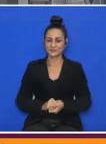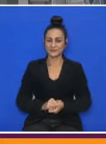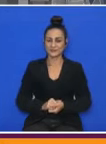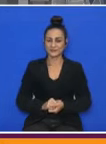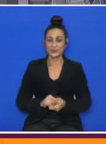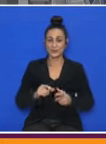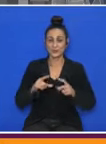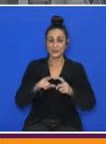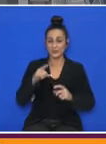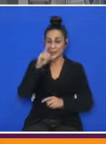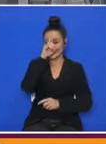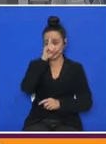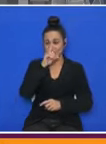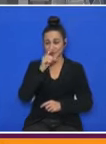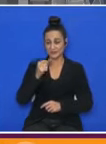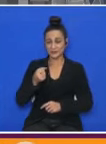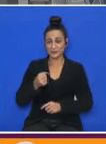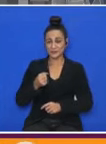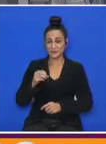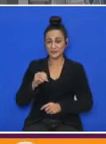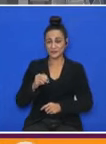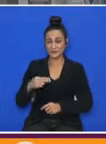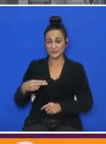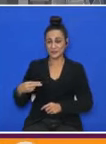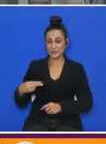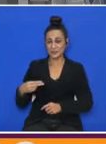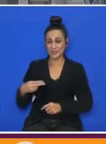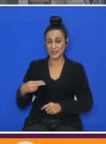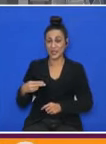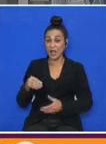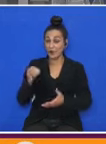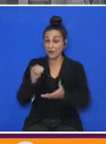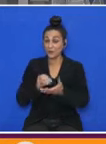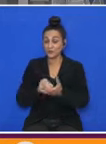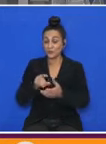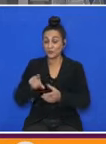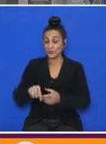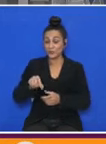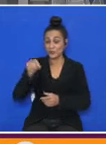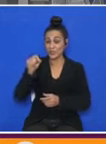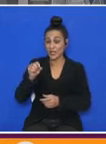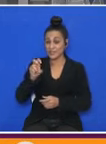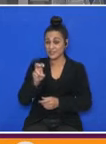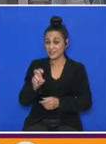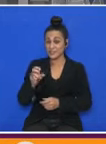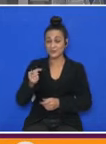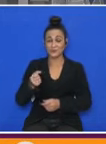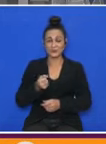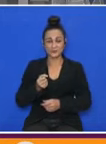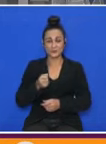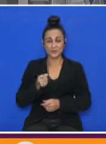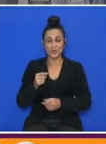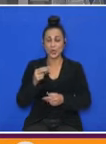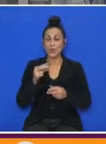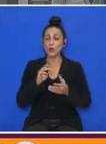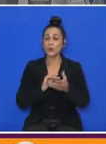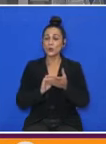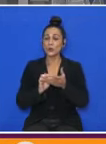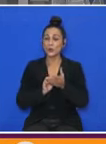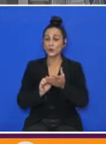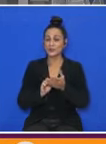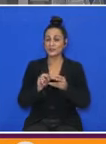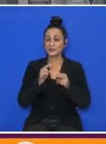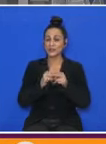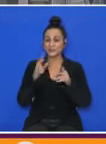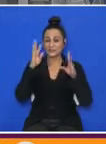amarela 02. Amarela 02. Agora, faltam 5 números. Loterias Caixa, já pensou?